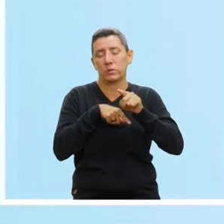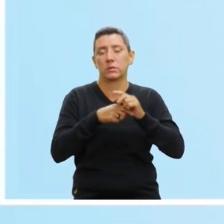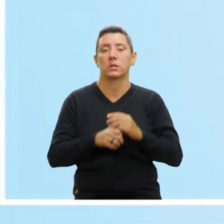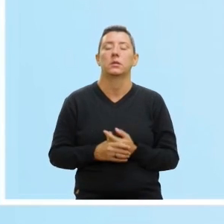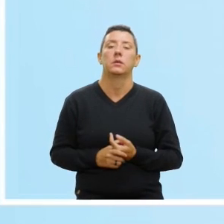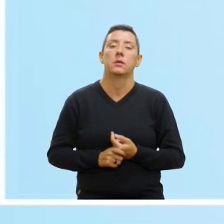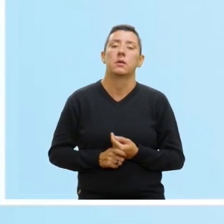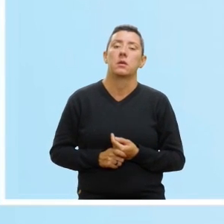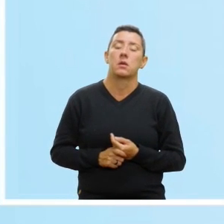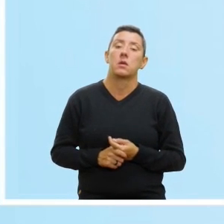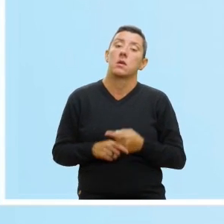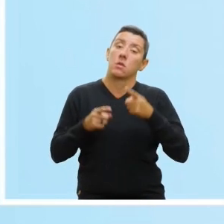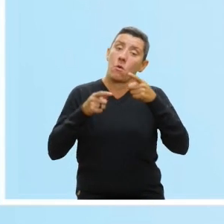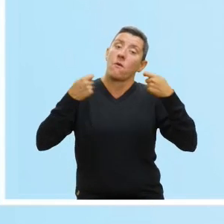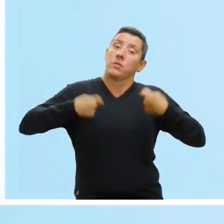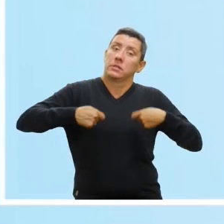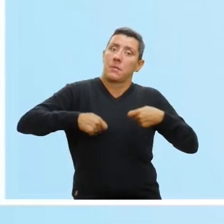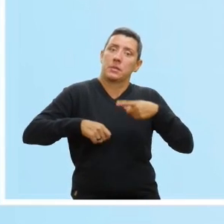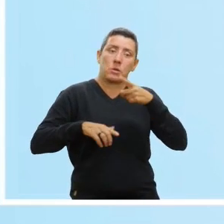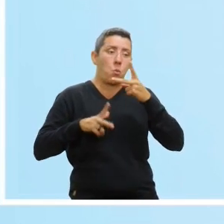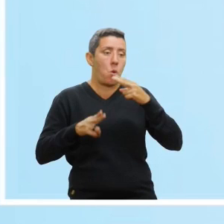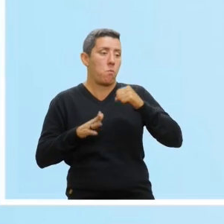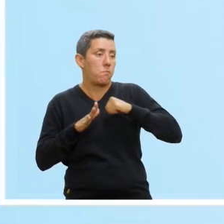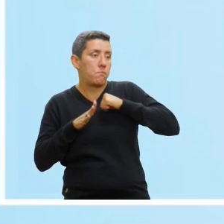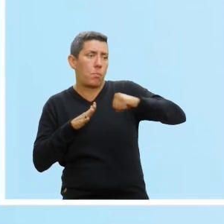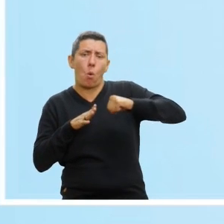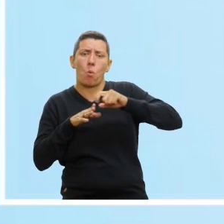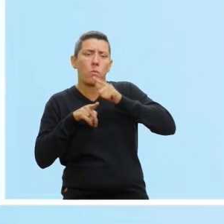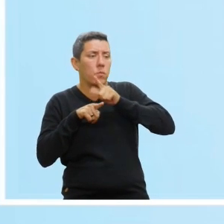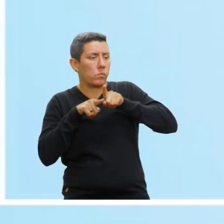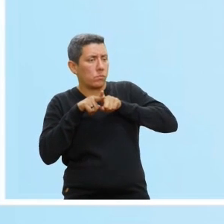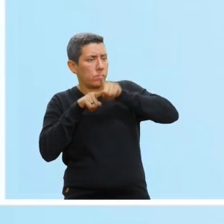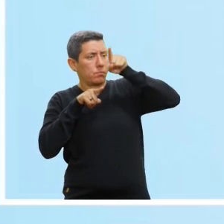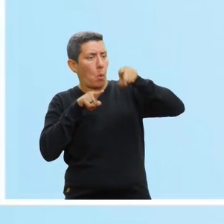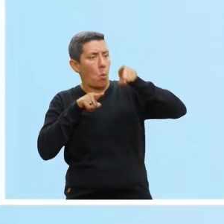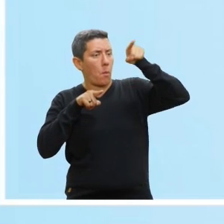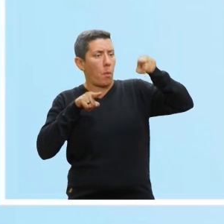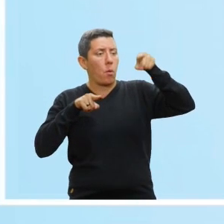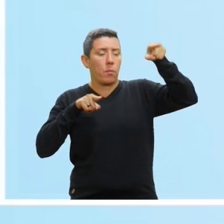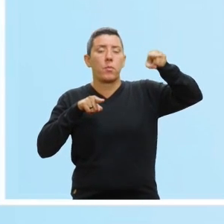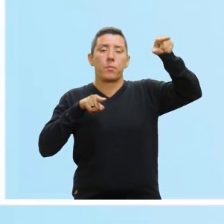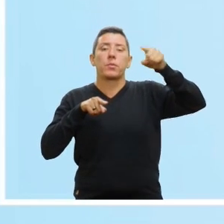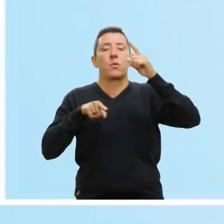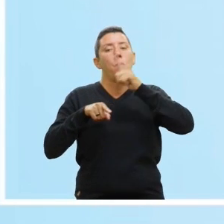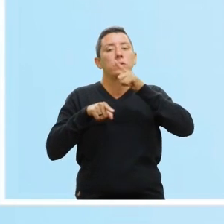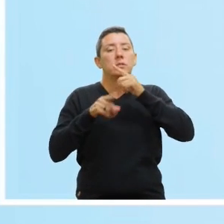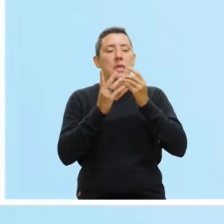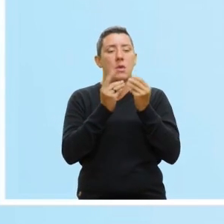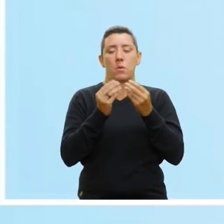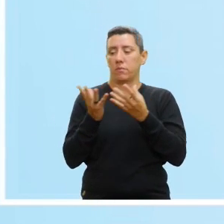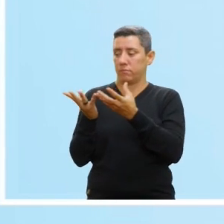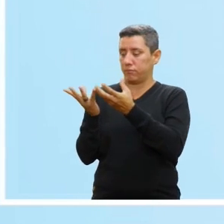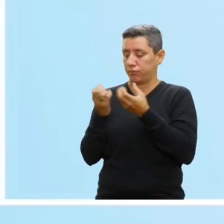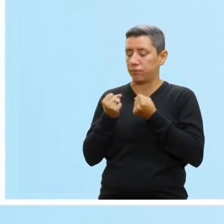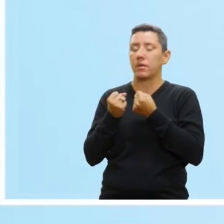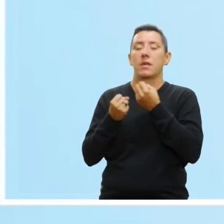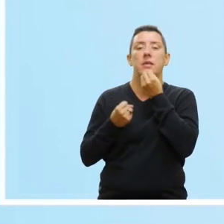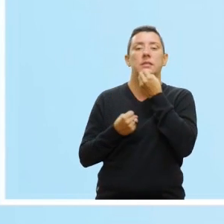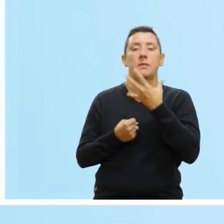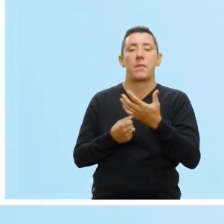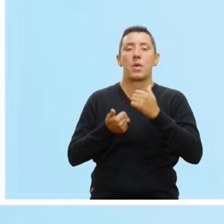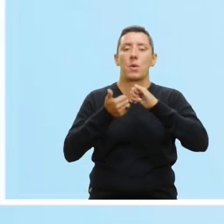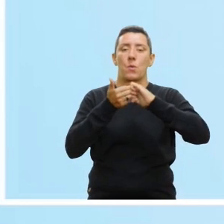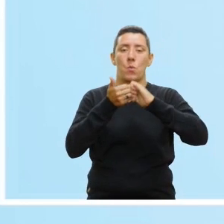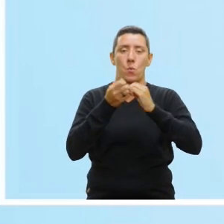ter uma potência adequada para que ele chegue com qualidade do outro lado, tá? Então, aqui um exemplo,